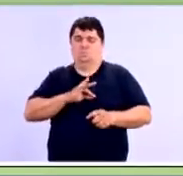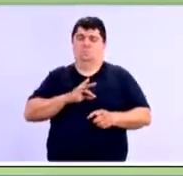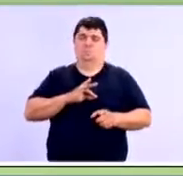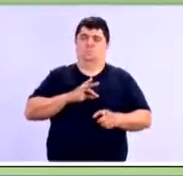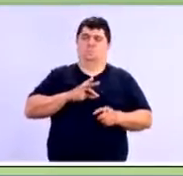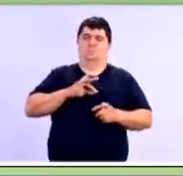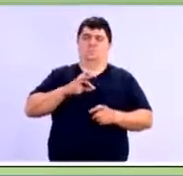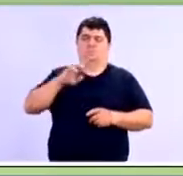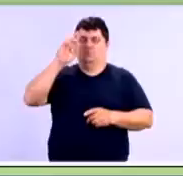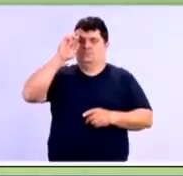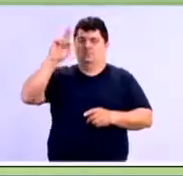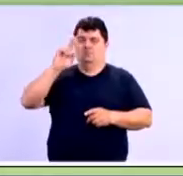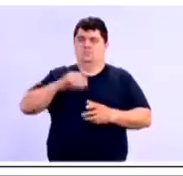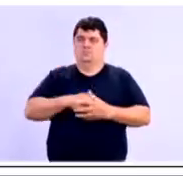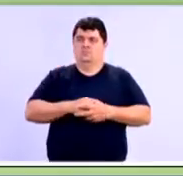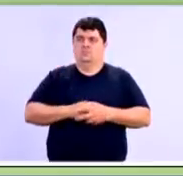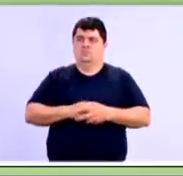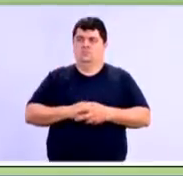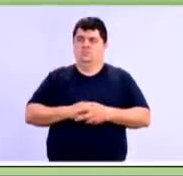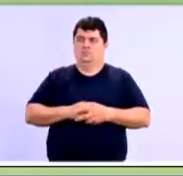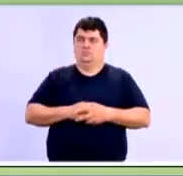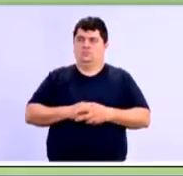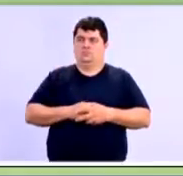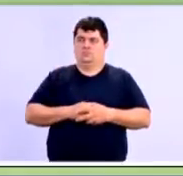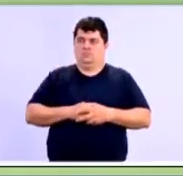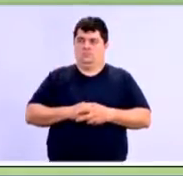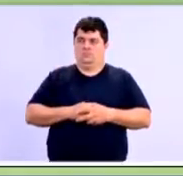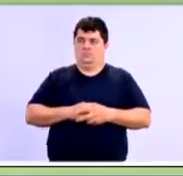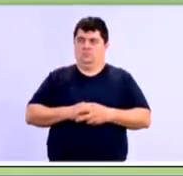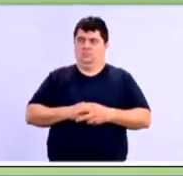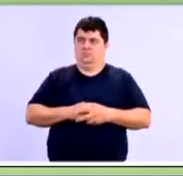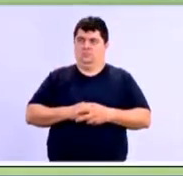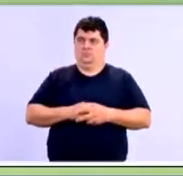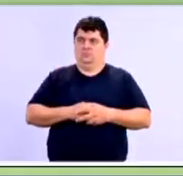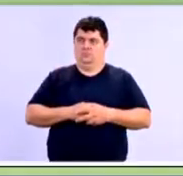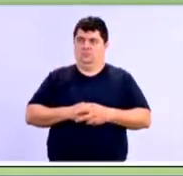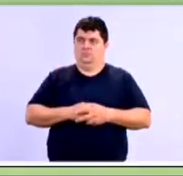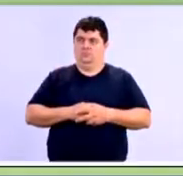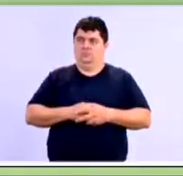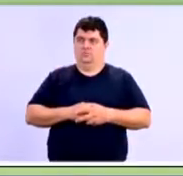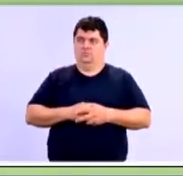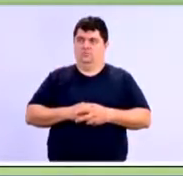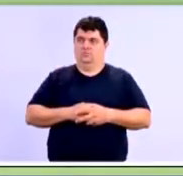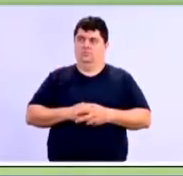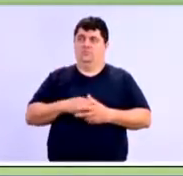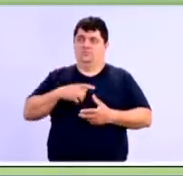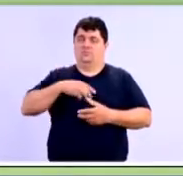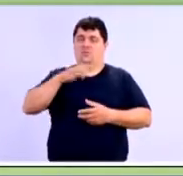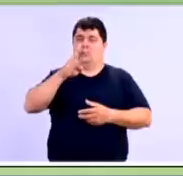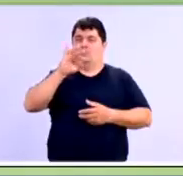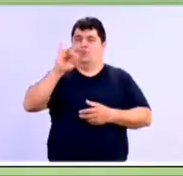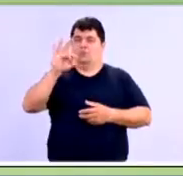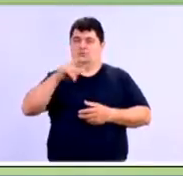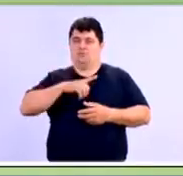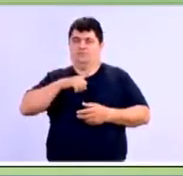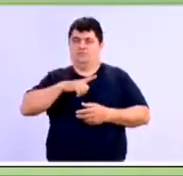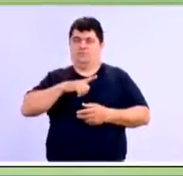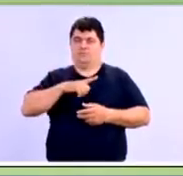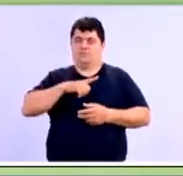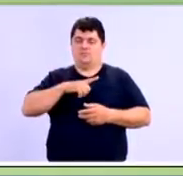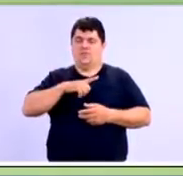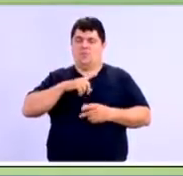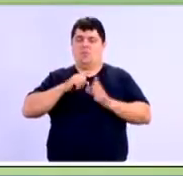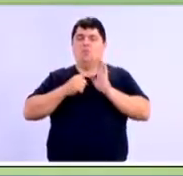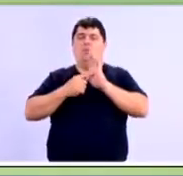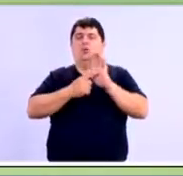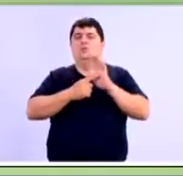os sócios. Ok? A margem bruta ainda. Essa margem estabelece o limite